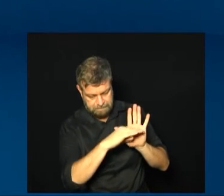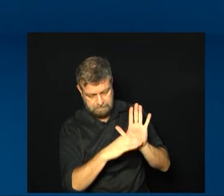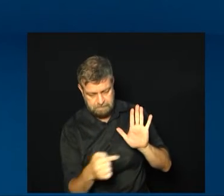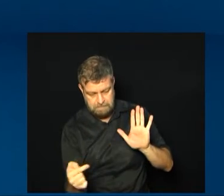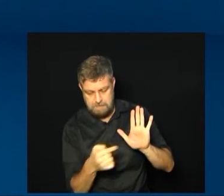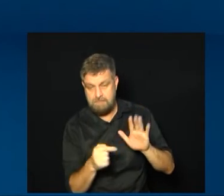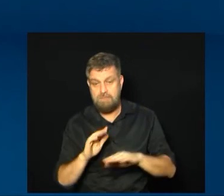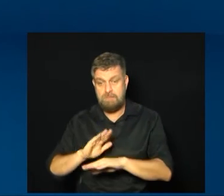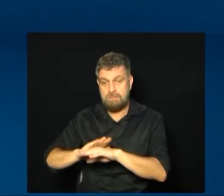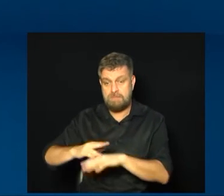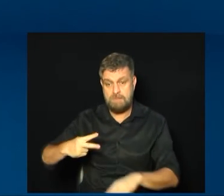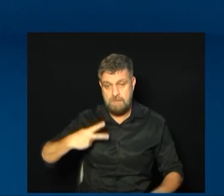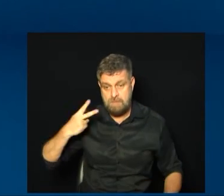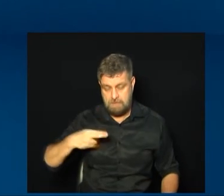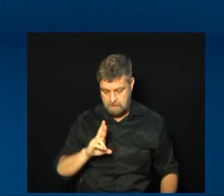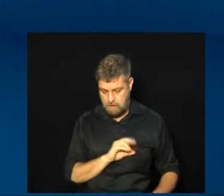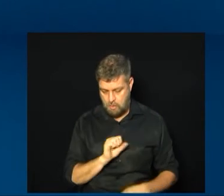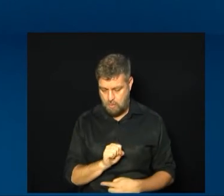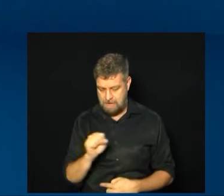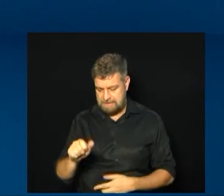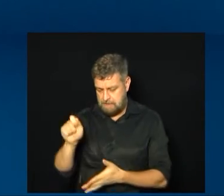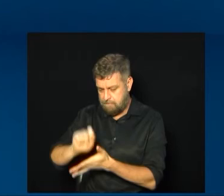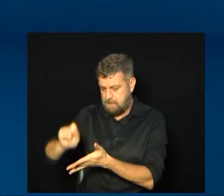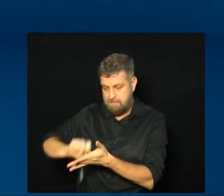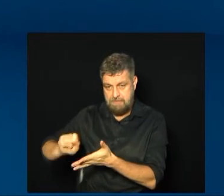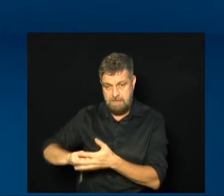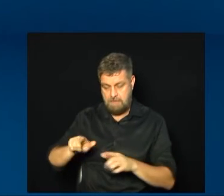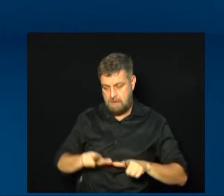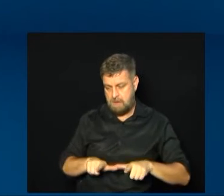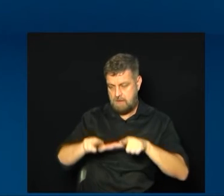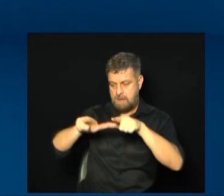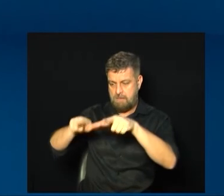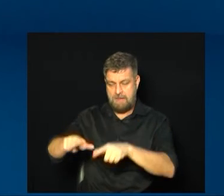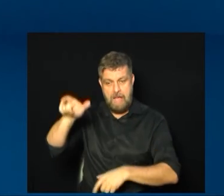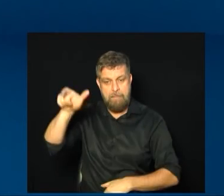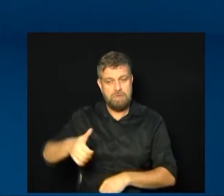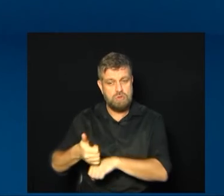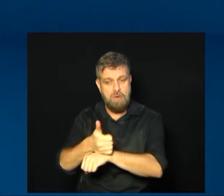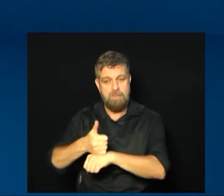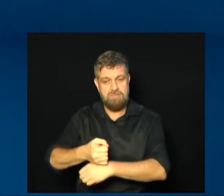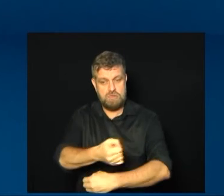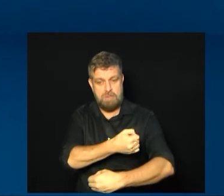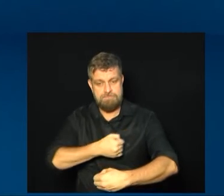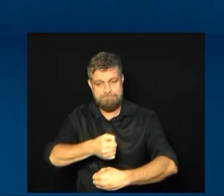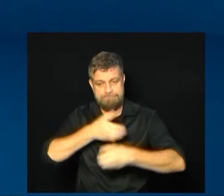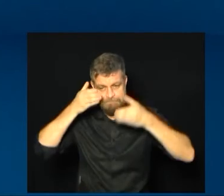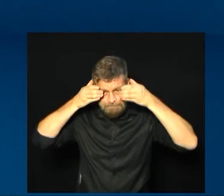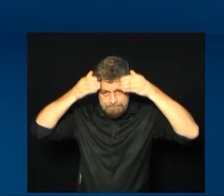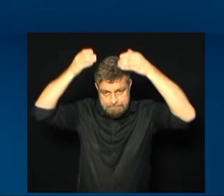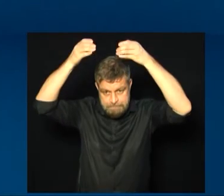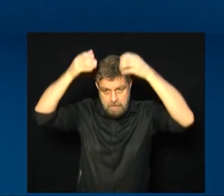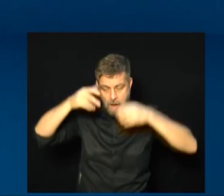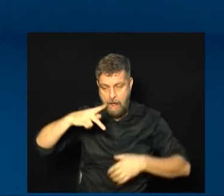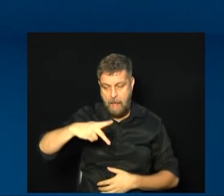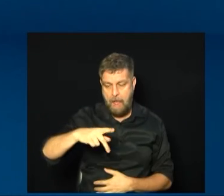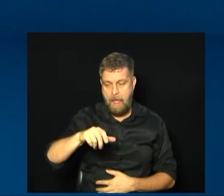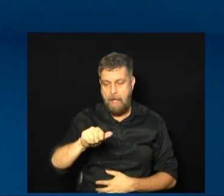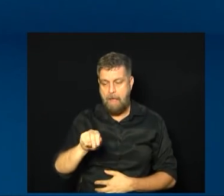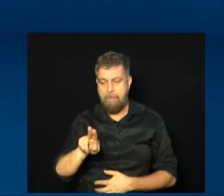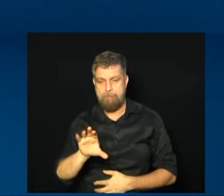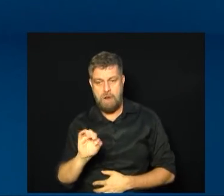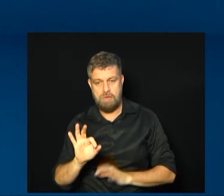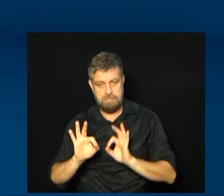de autoria do vereador Luiz Rossini, que concede o diploma de mérito gastronômico a Paulo César D'Angiò Zambotti.